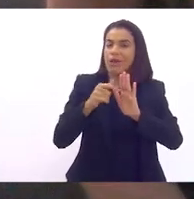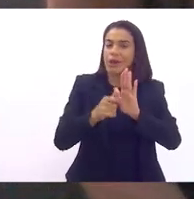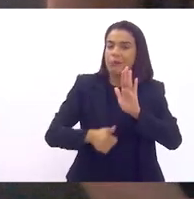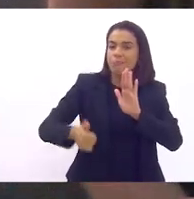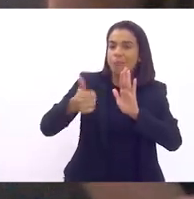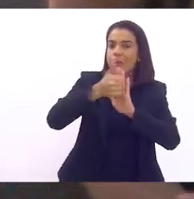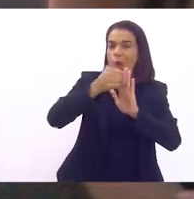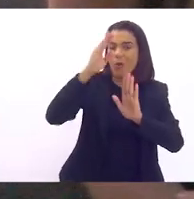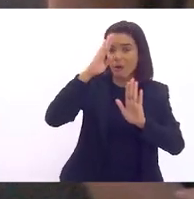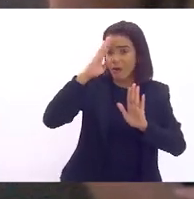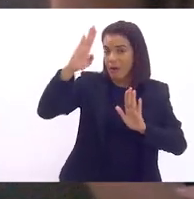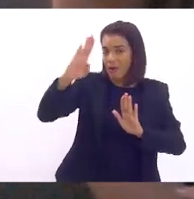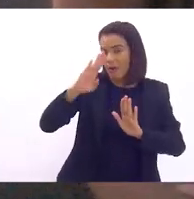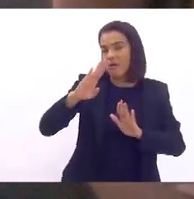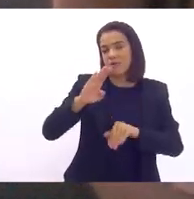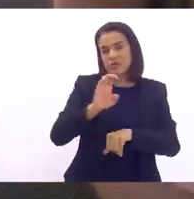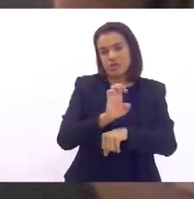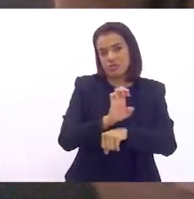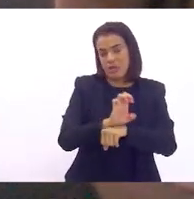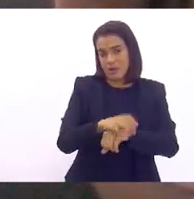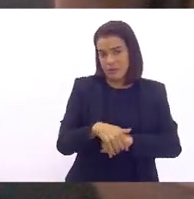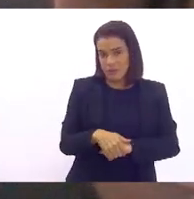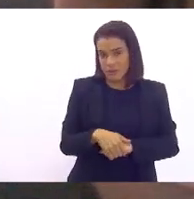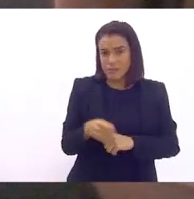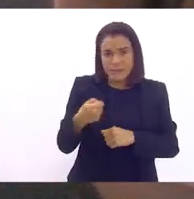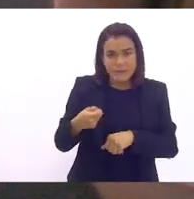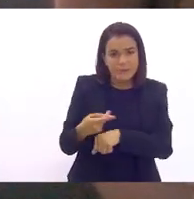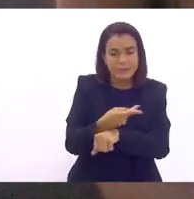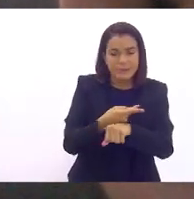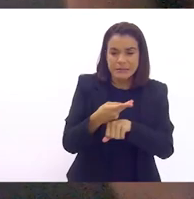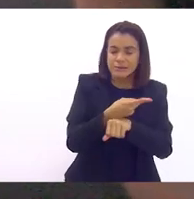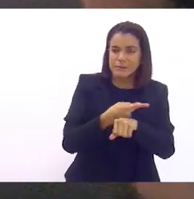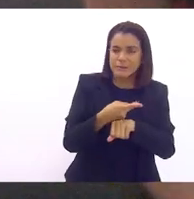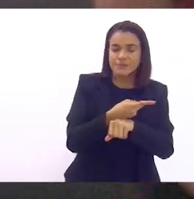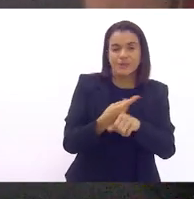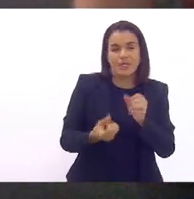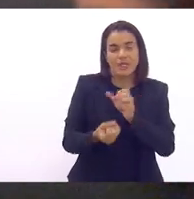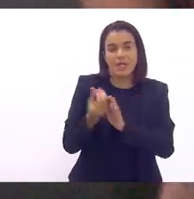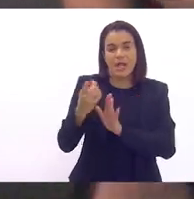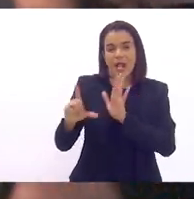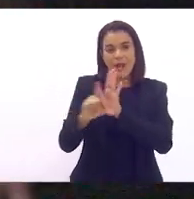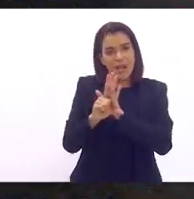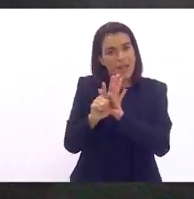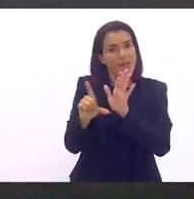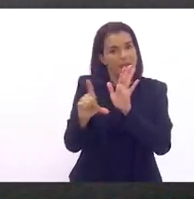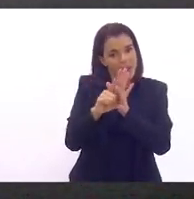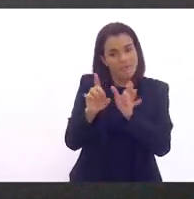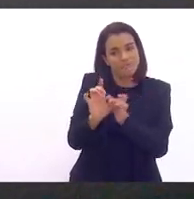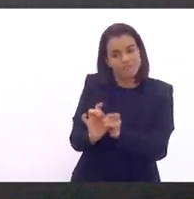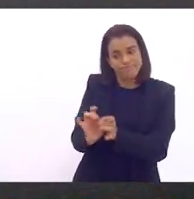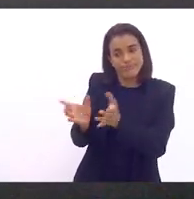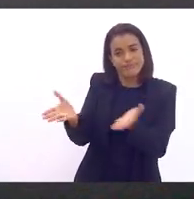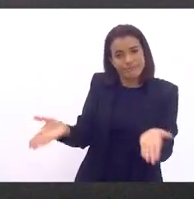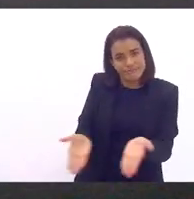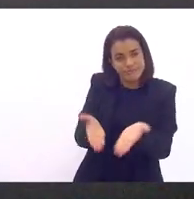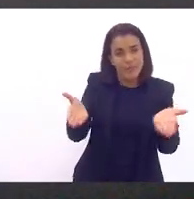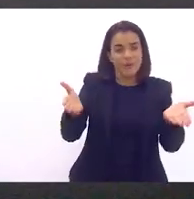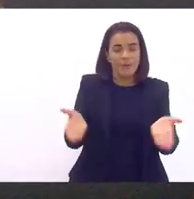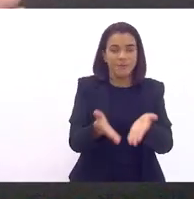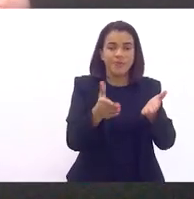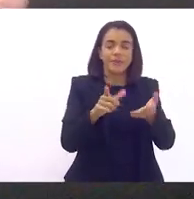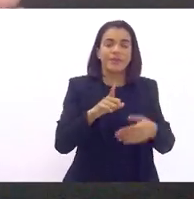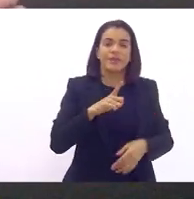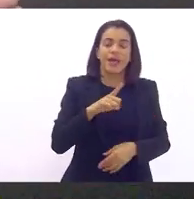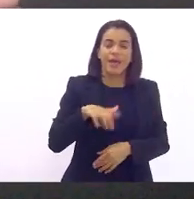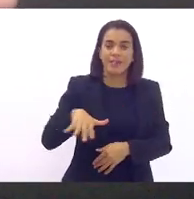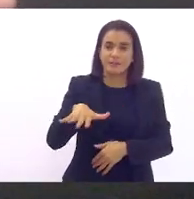produção estado tem que buscar Tem que criar a lei a lei permite isso tem que buscar isso E aí tem a questão que